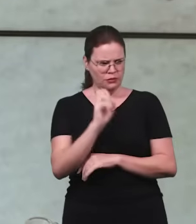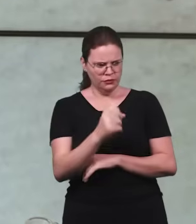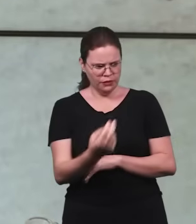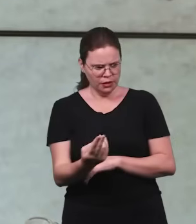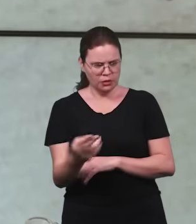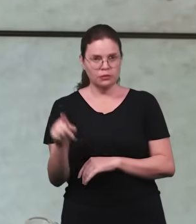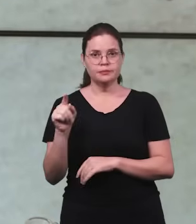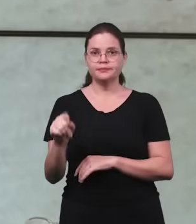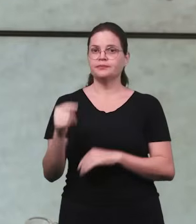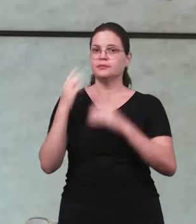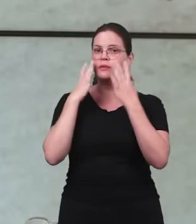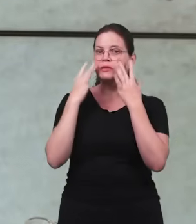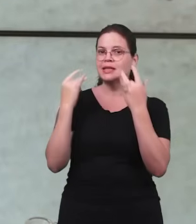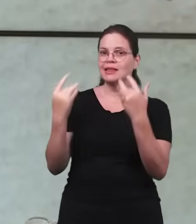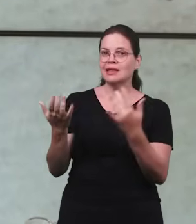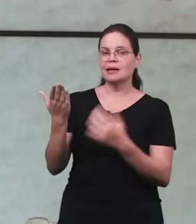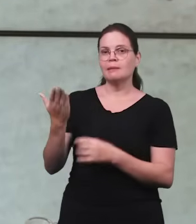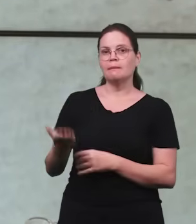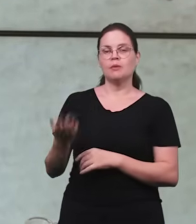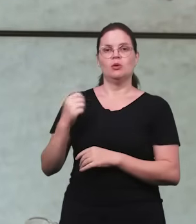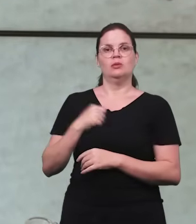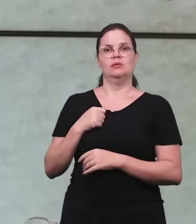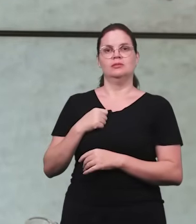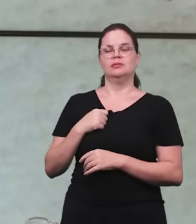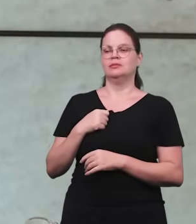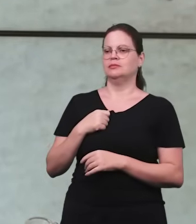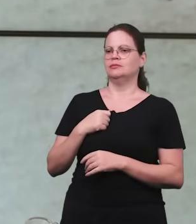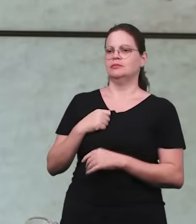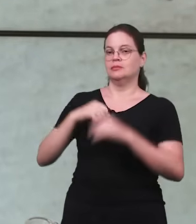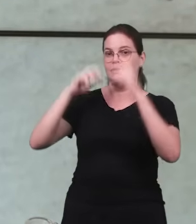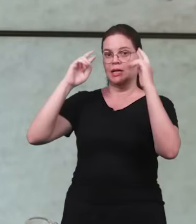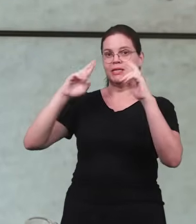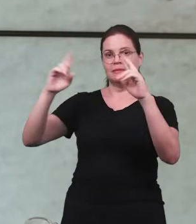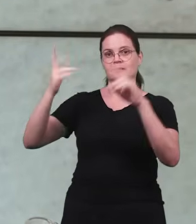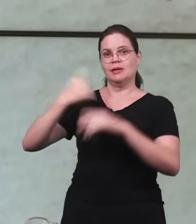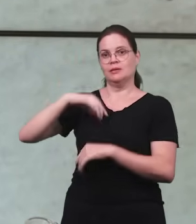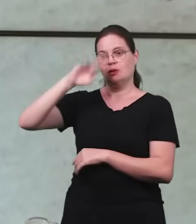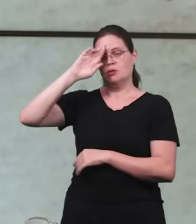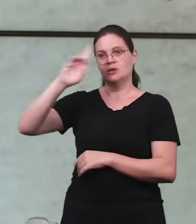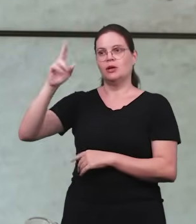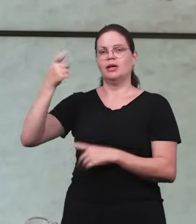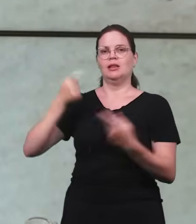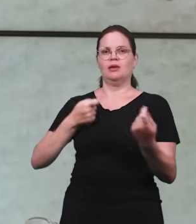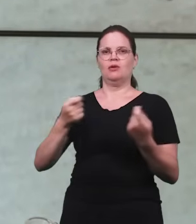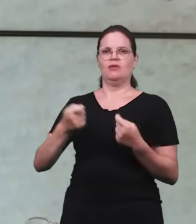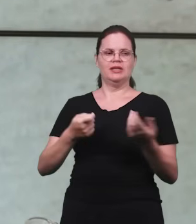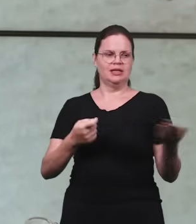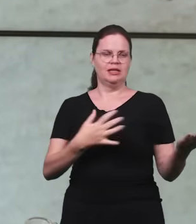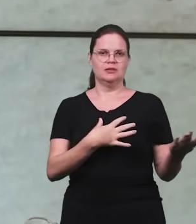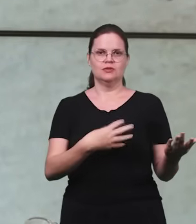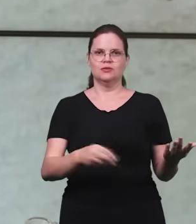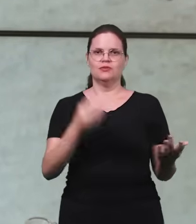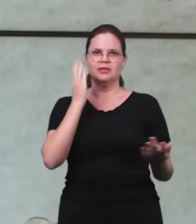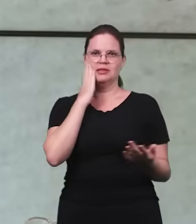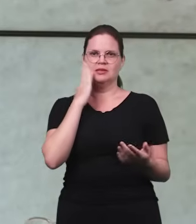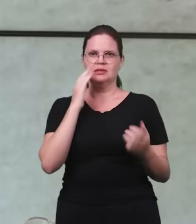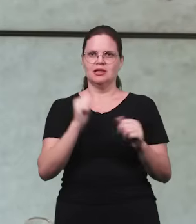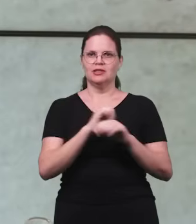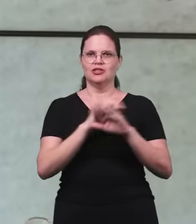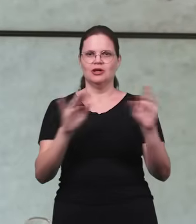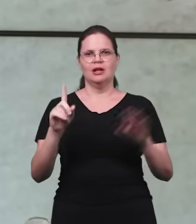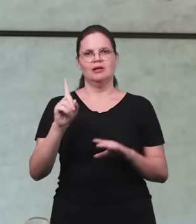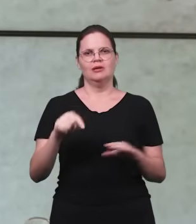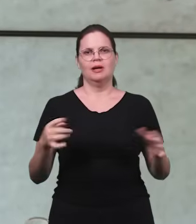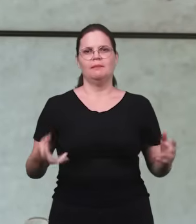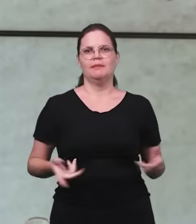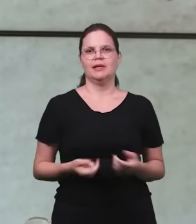assim, esse temor, essa reverência, reconhecer esse governo do Senhor é maravilhoso. Quando os filhos entendem isso, né, eles começam a